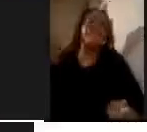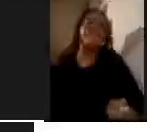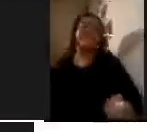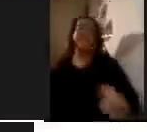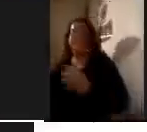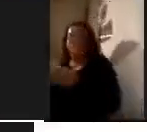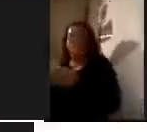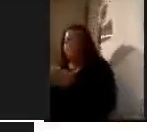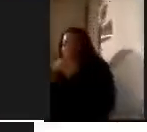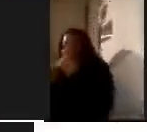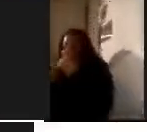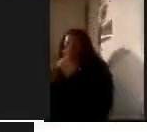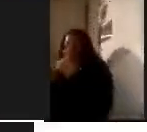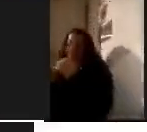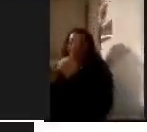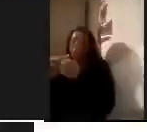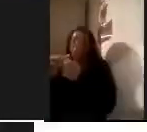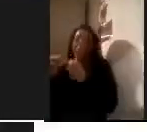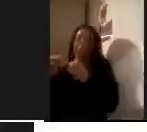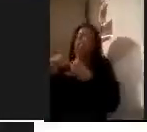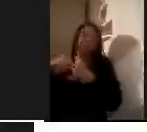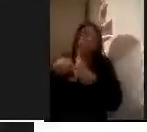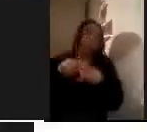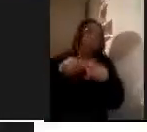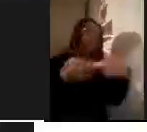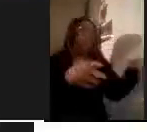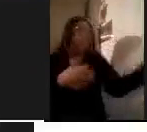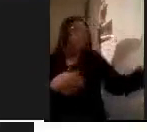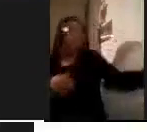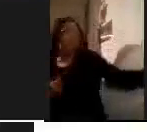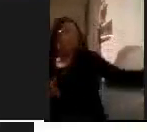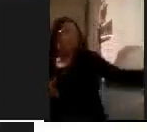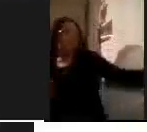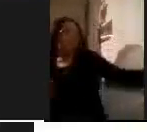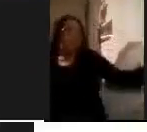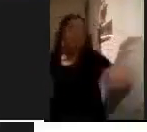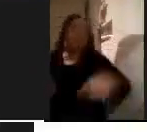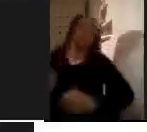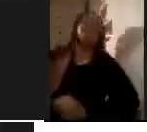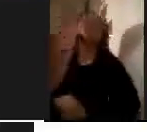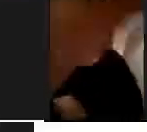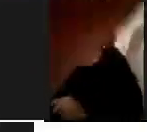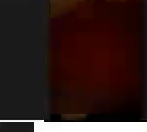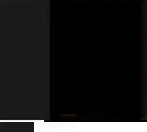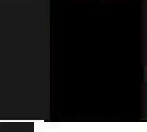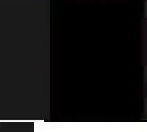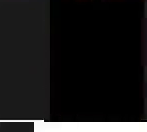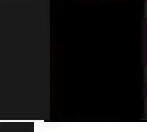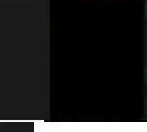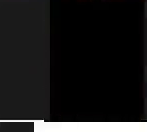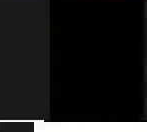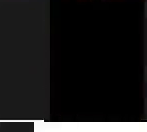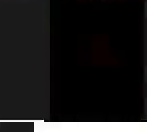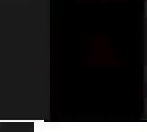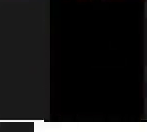desisti, porque a gente acaba desistindo como mãe, como você está em casa, você não tem um profissional te ajudando, a gente desiste, vai fazer o que é